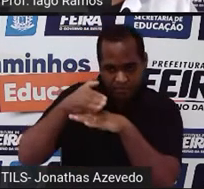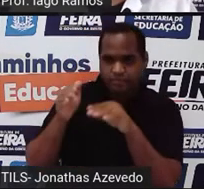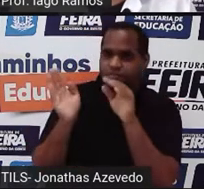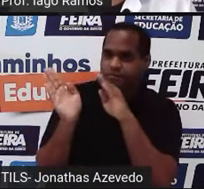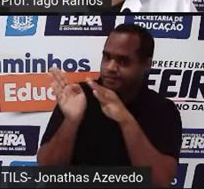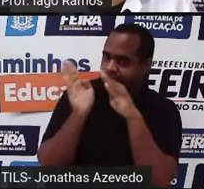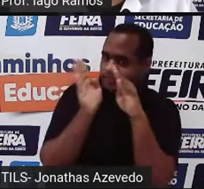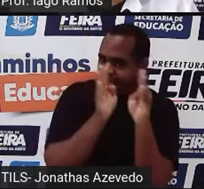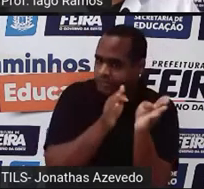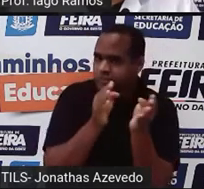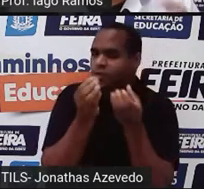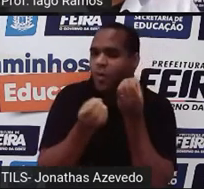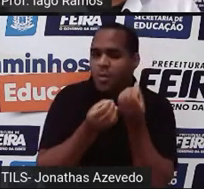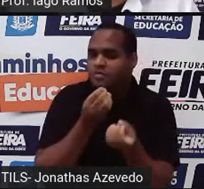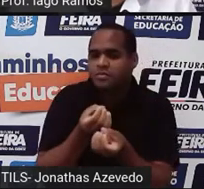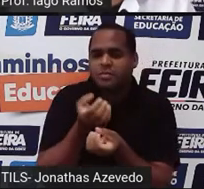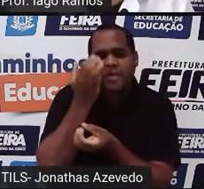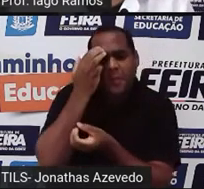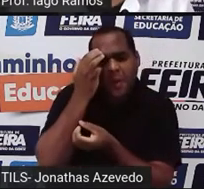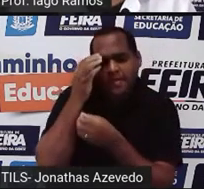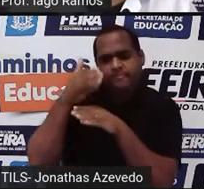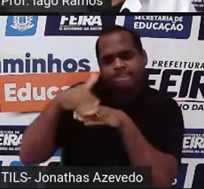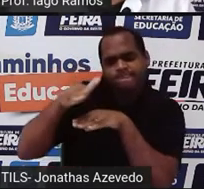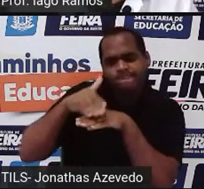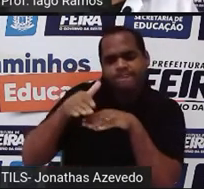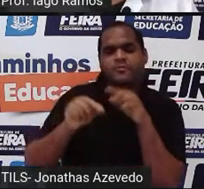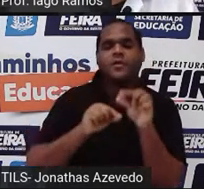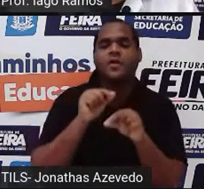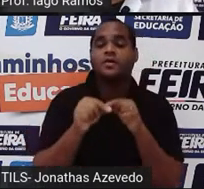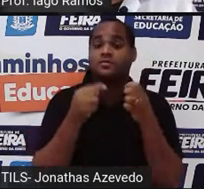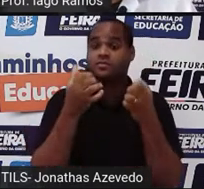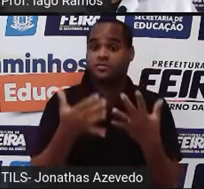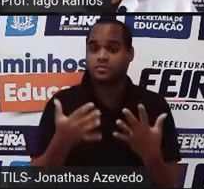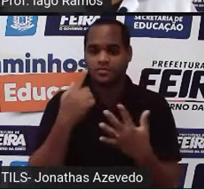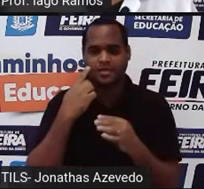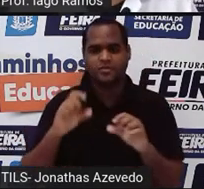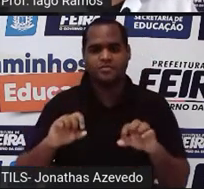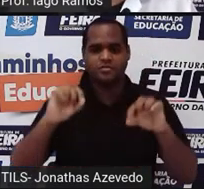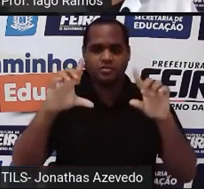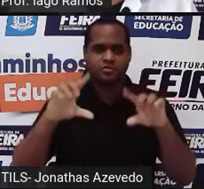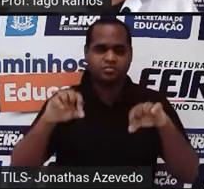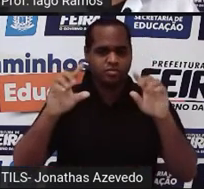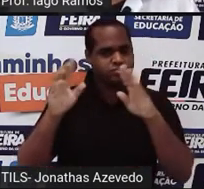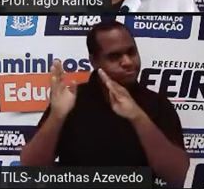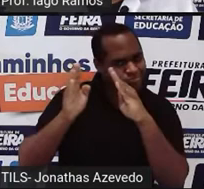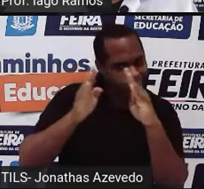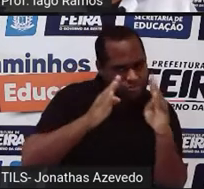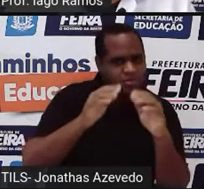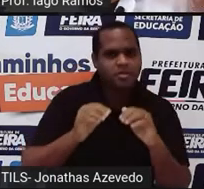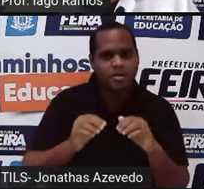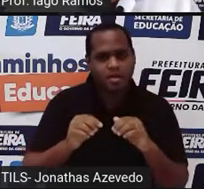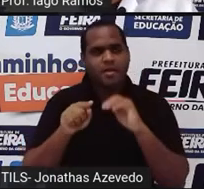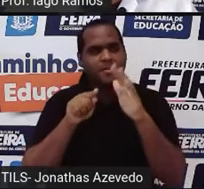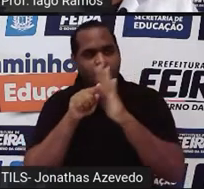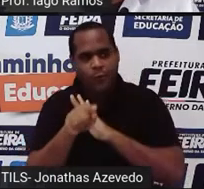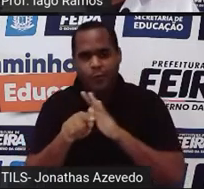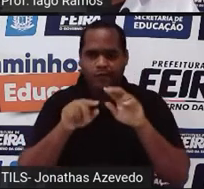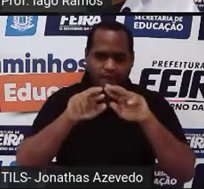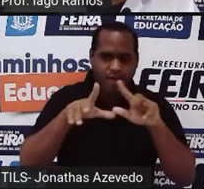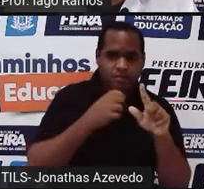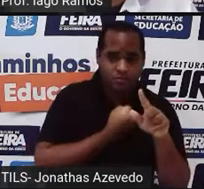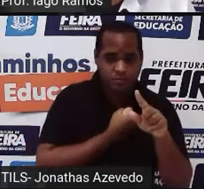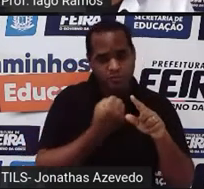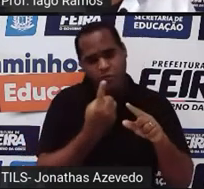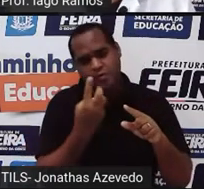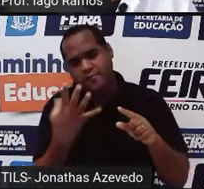Como é que a gente vai fazer essa ideia aí de relembrar as coisas? Nas próximas telas aí vão aparecer perguntas, questões,